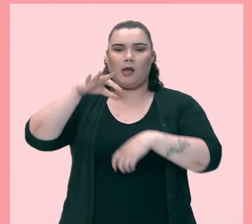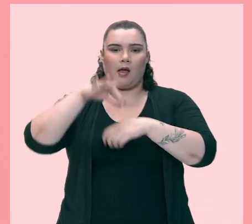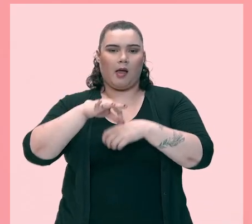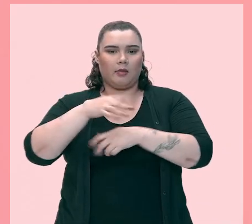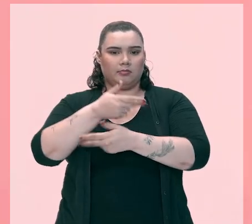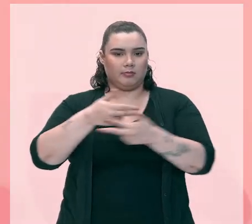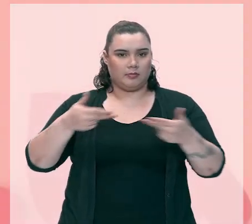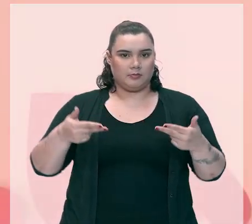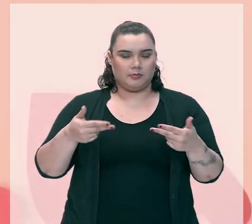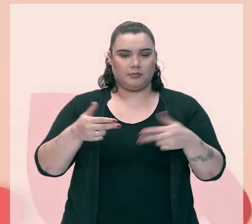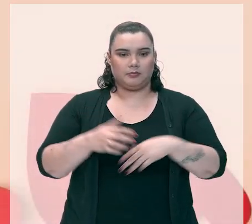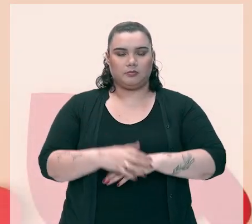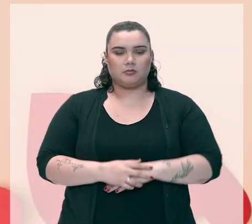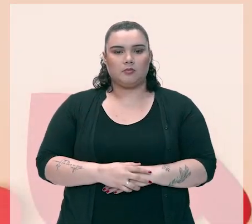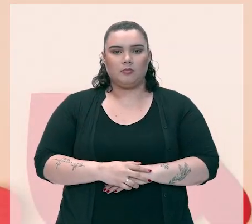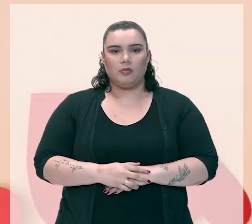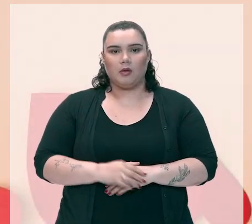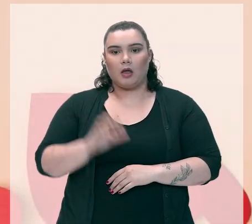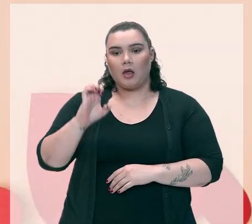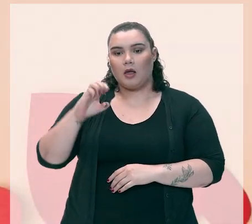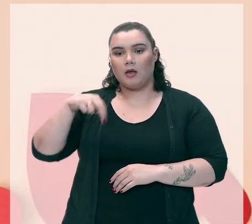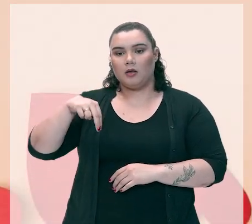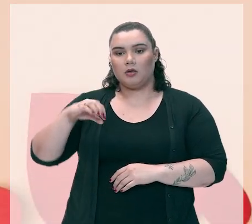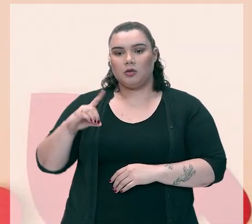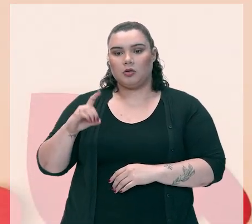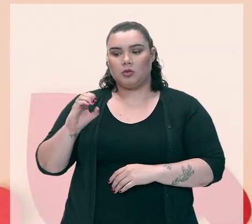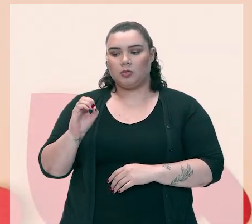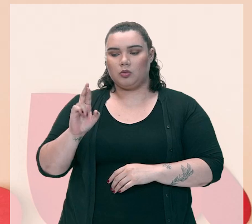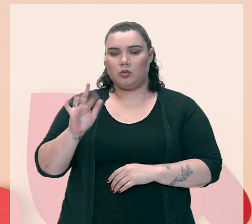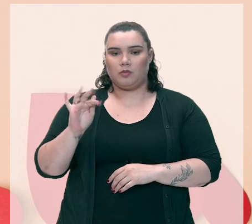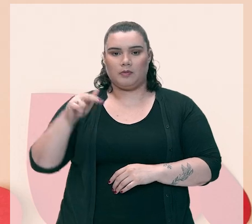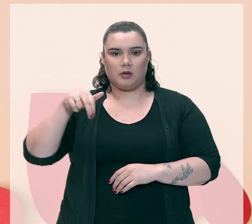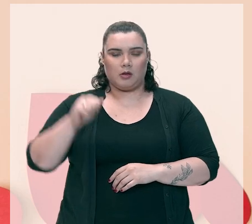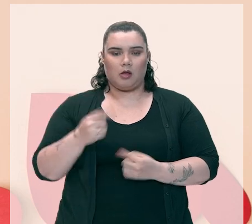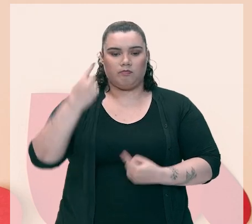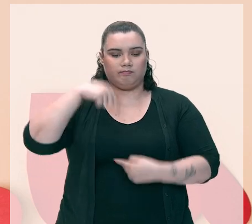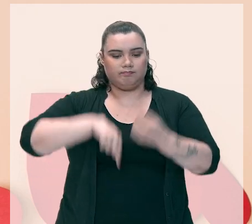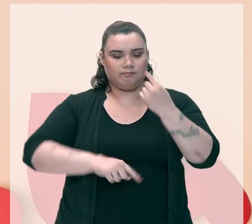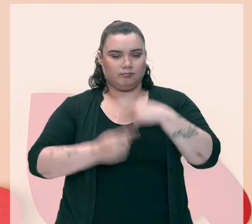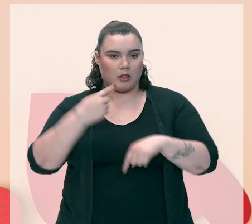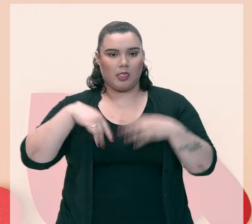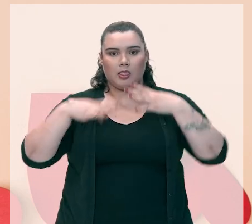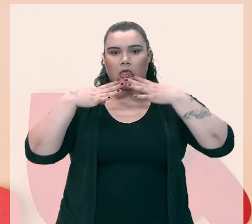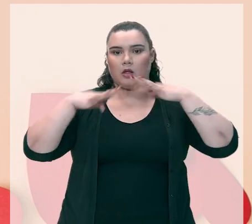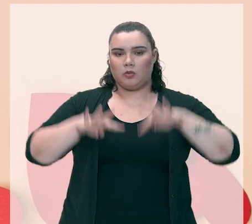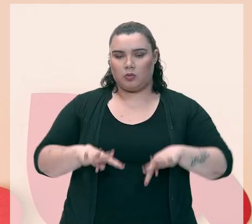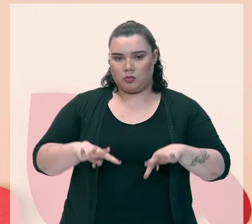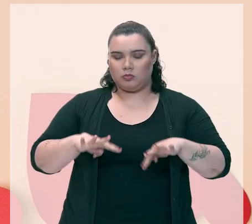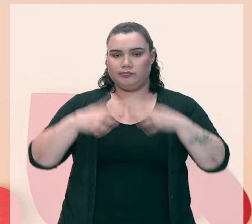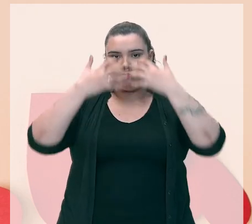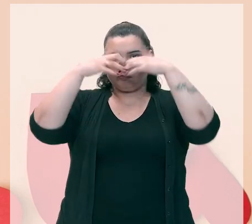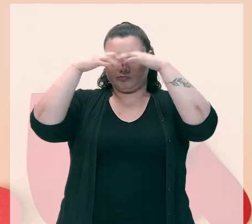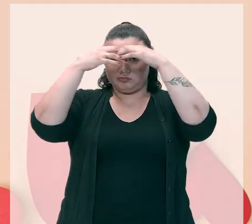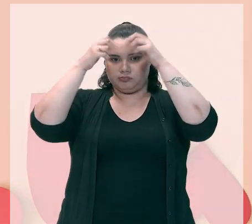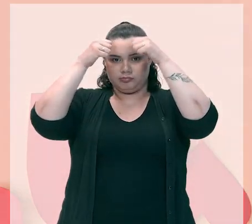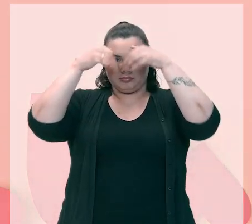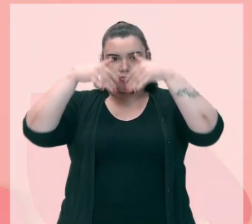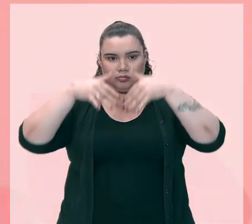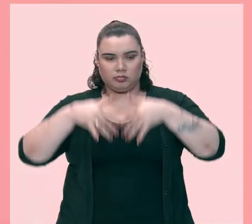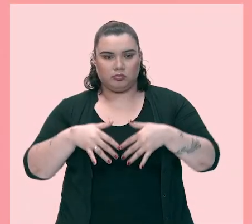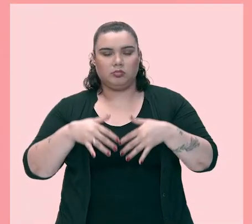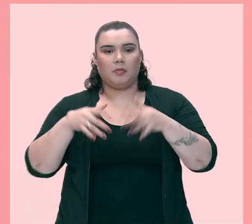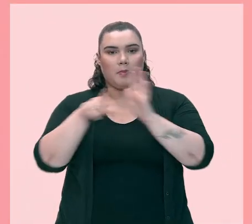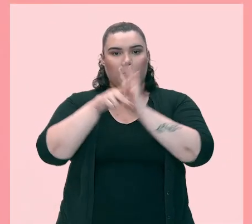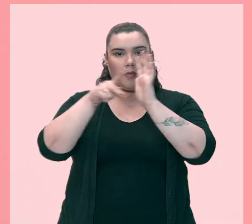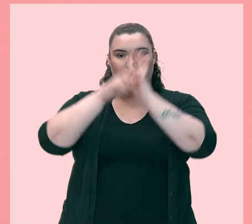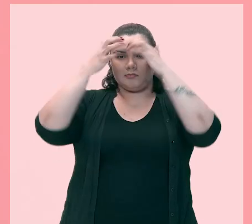carnes magras. Endorfina. A endorfina é um hormônio produzido naturalmente no nosso cérebro,